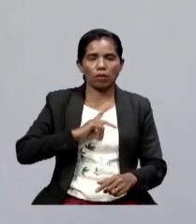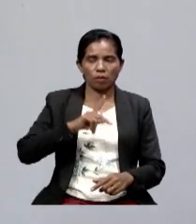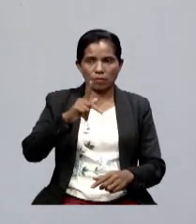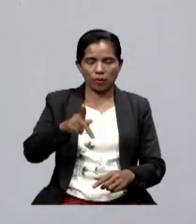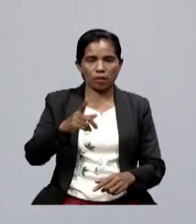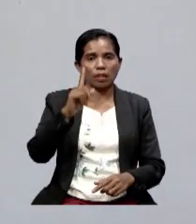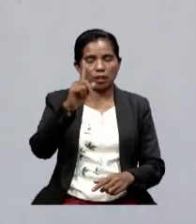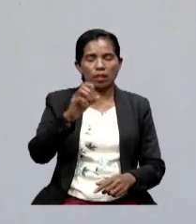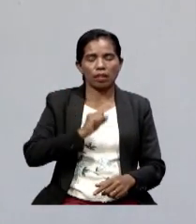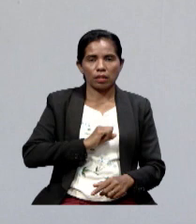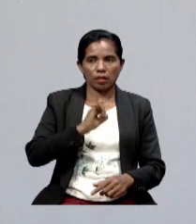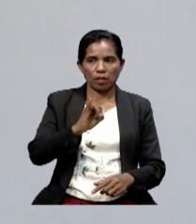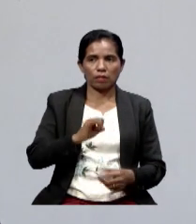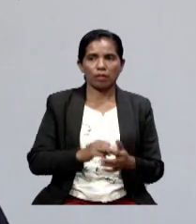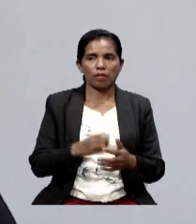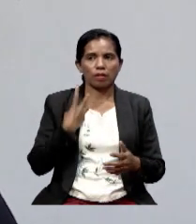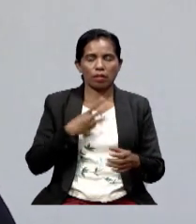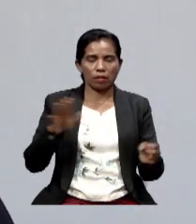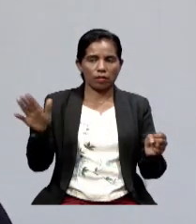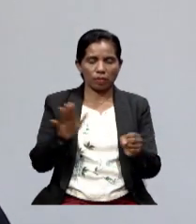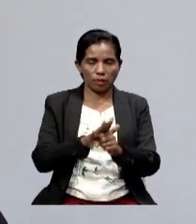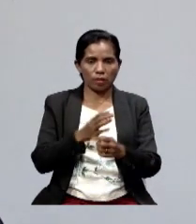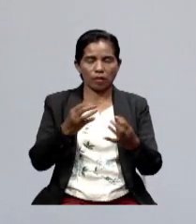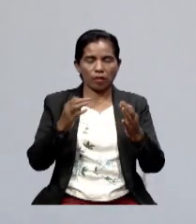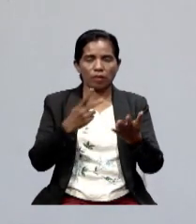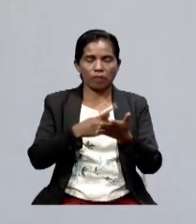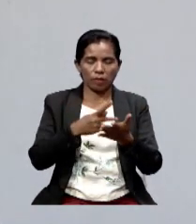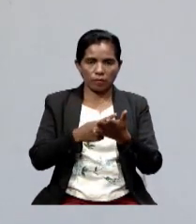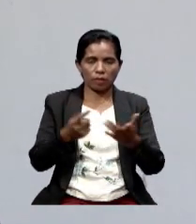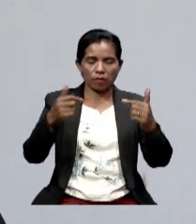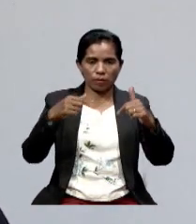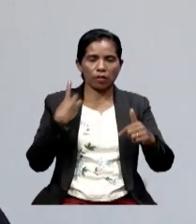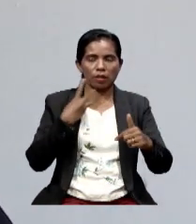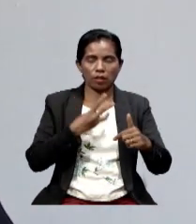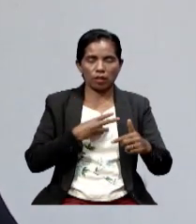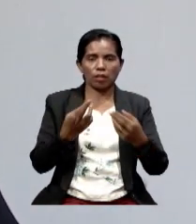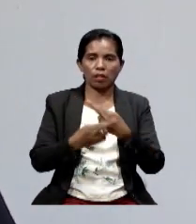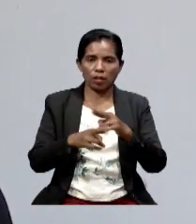Ressame. Agora a identificação é completona, a proposta do arquiteto Sirmaine está resolvida dentro de